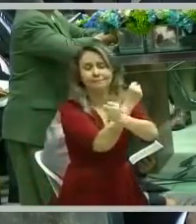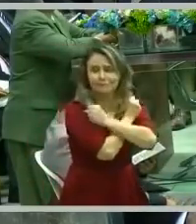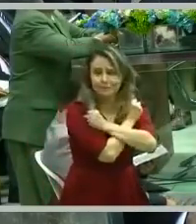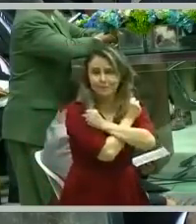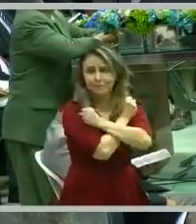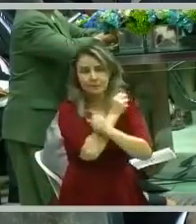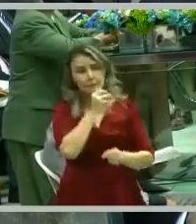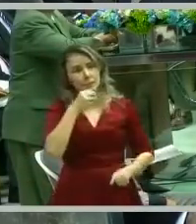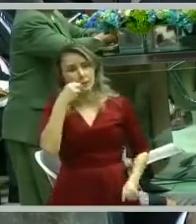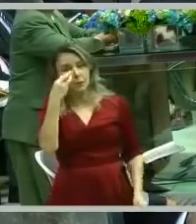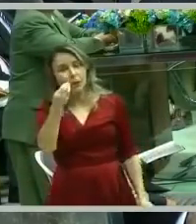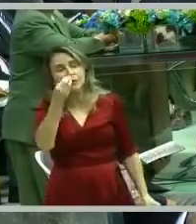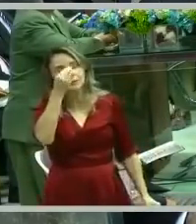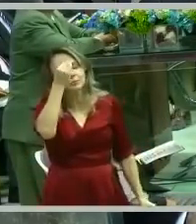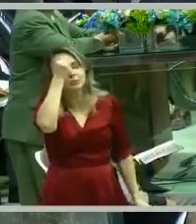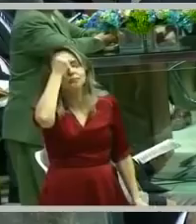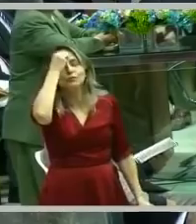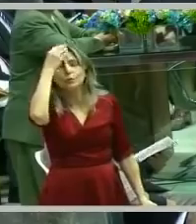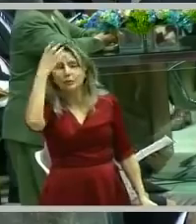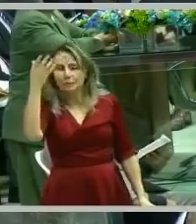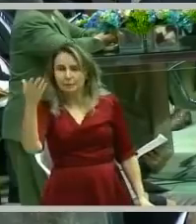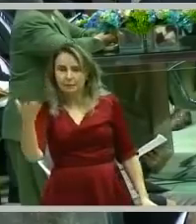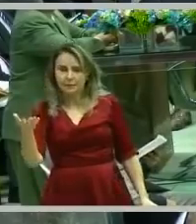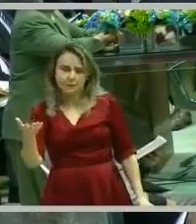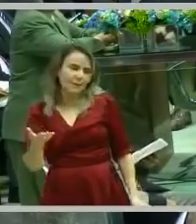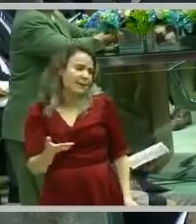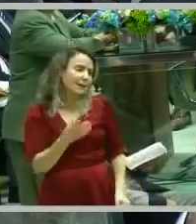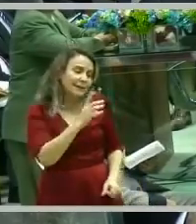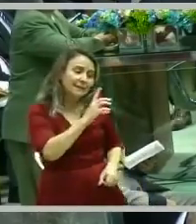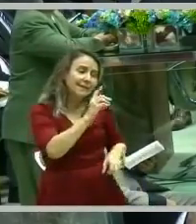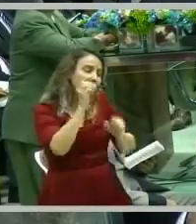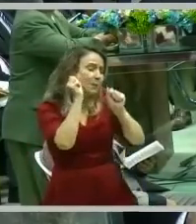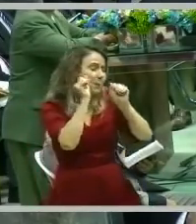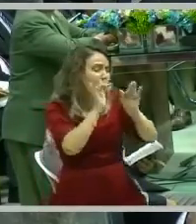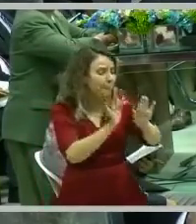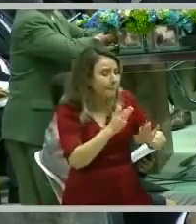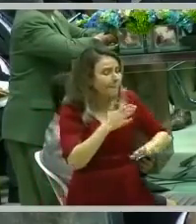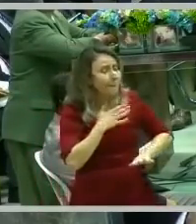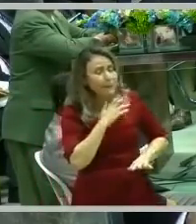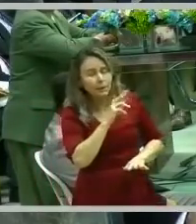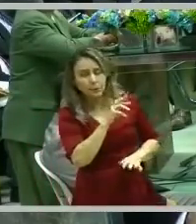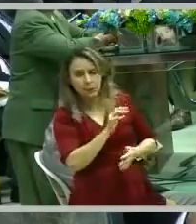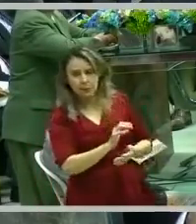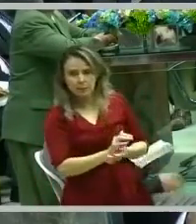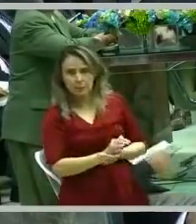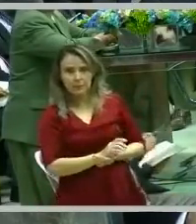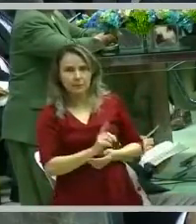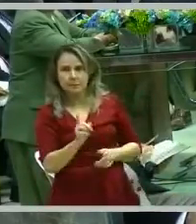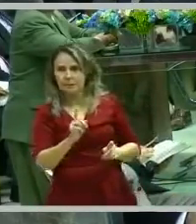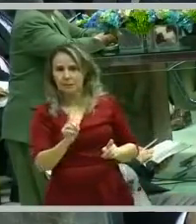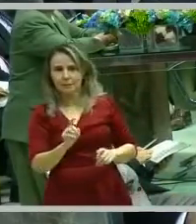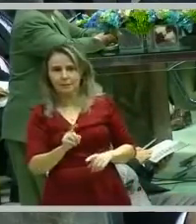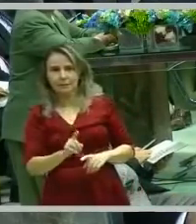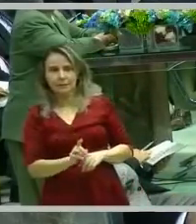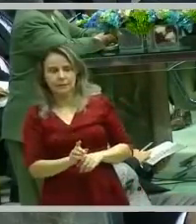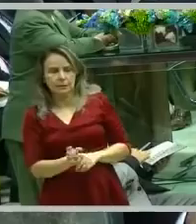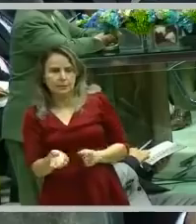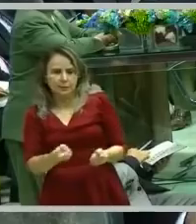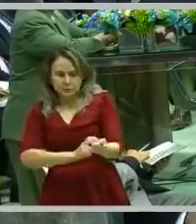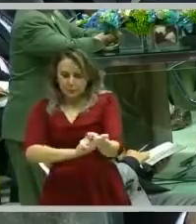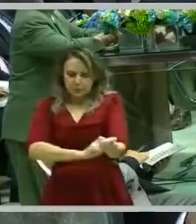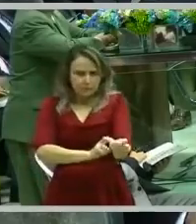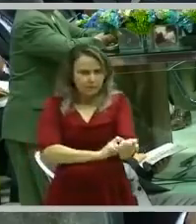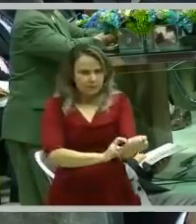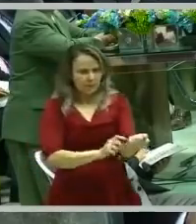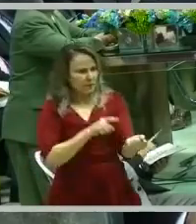na testa. E meu irmão, Deus te abençoe, meu irmão. Mas Deus não virou-se num cascavel e disse: